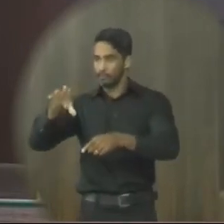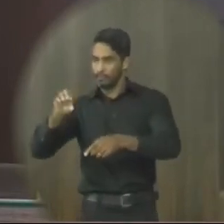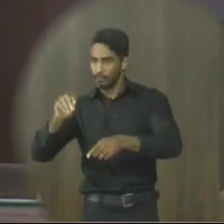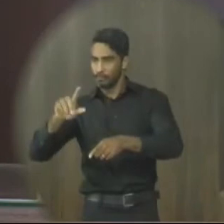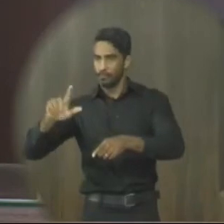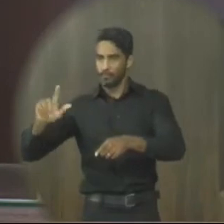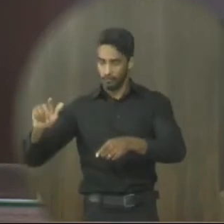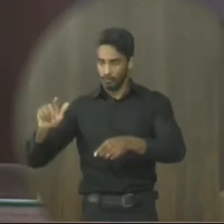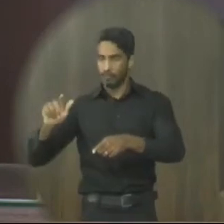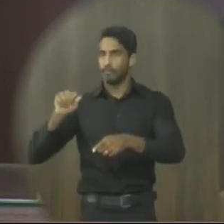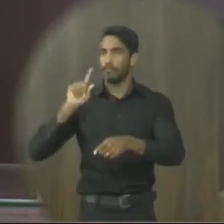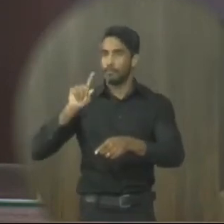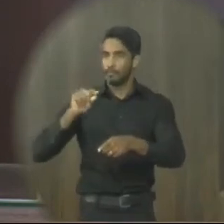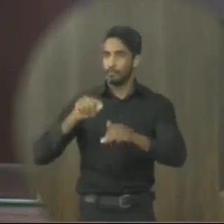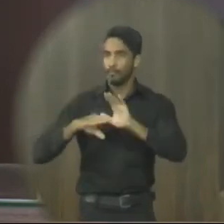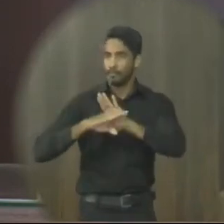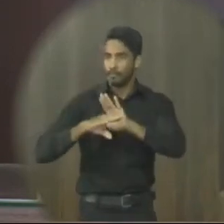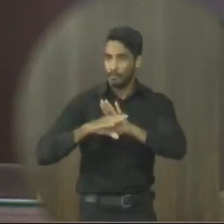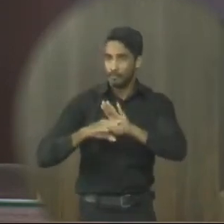rápido para as vítimas de